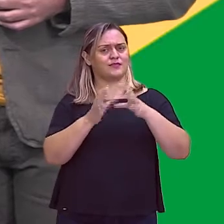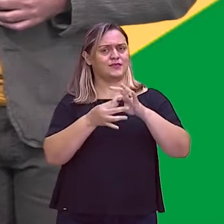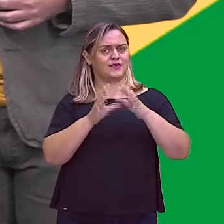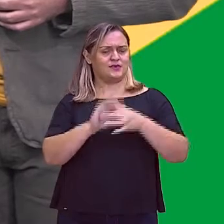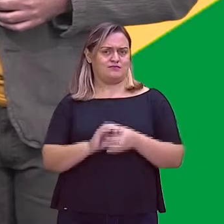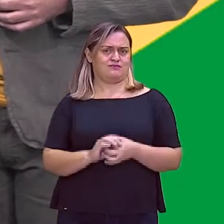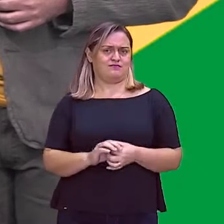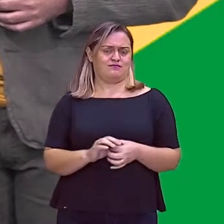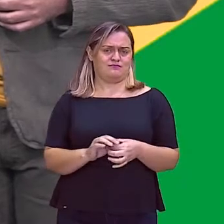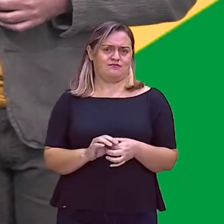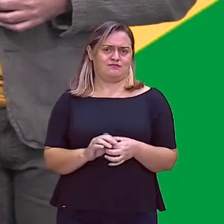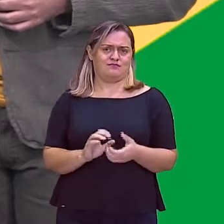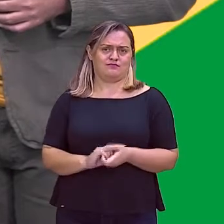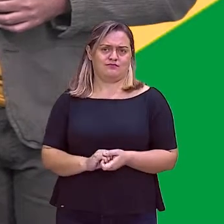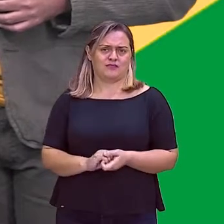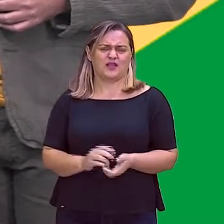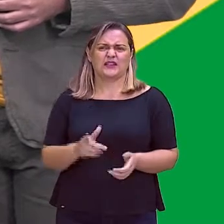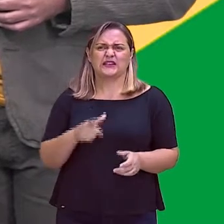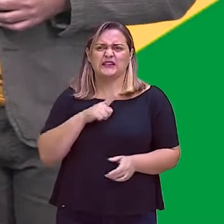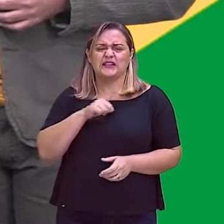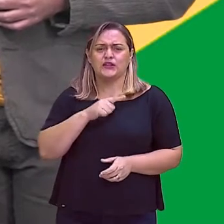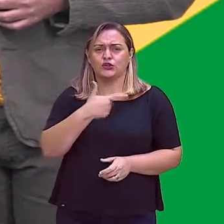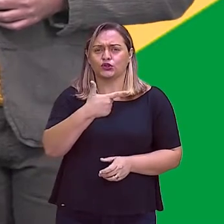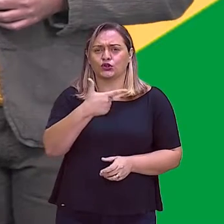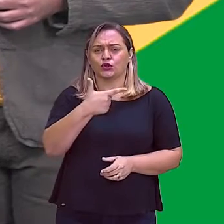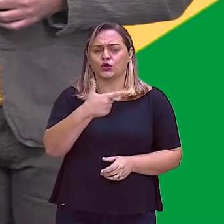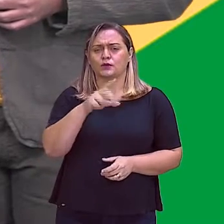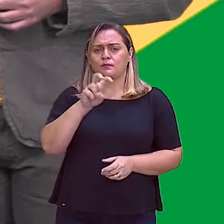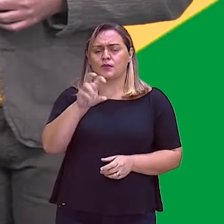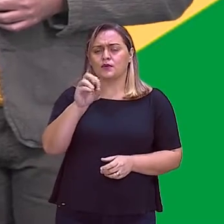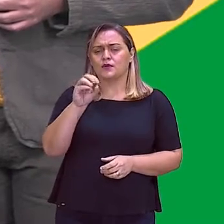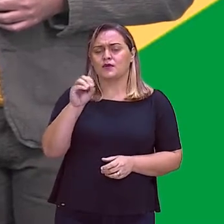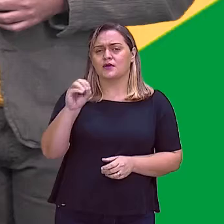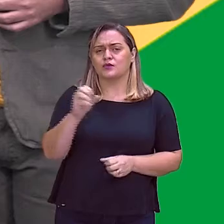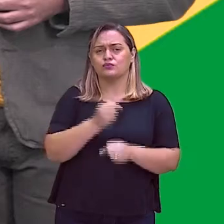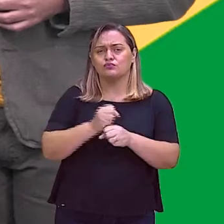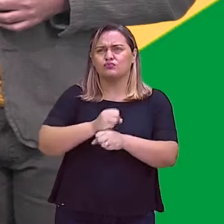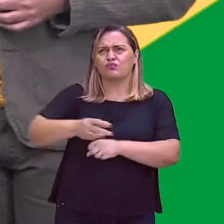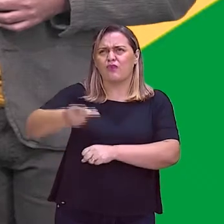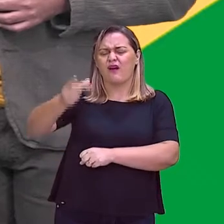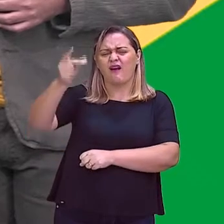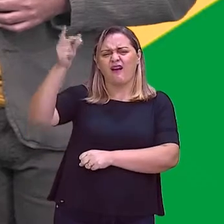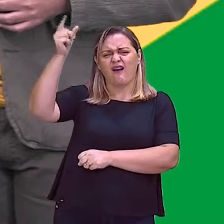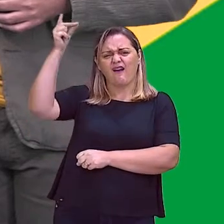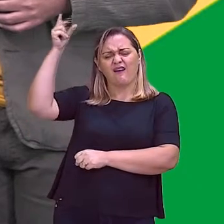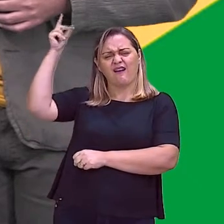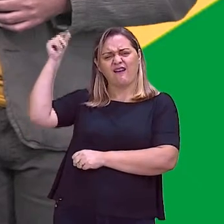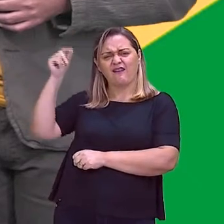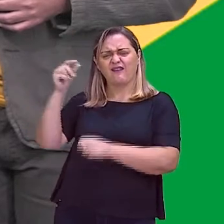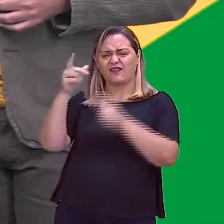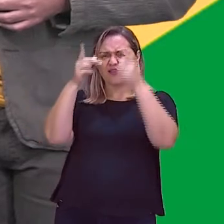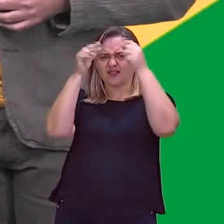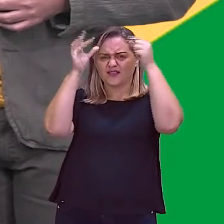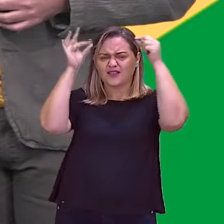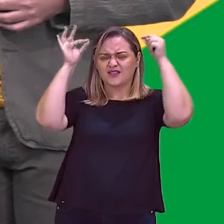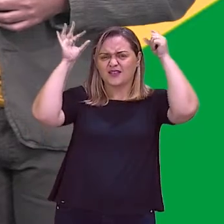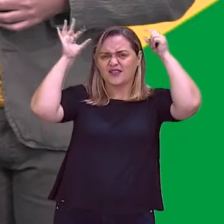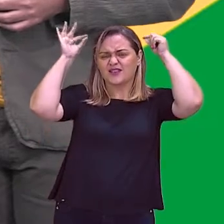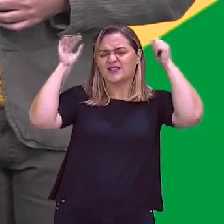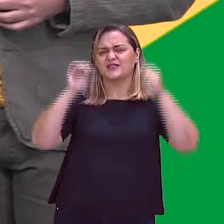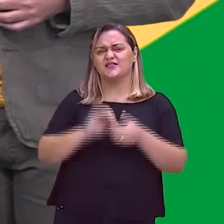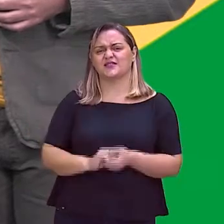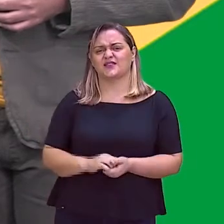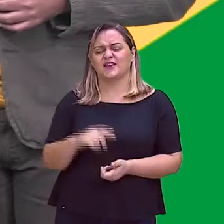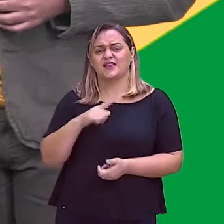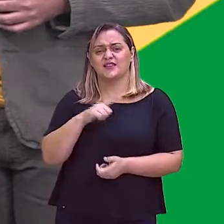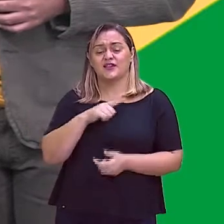a 2.500 anos e tem origem na Grécia Antiga. Naquele tempo, foram disputadas